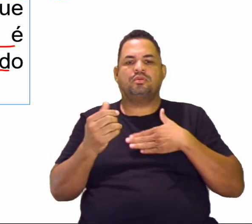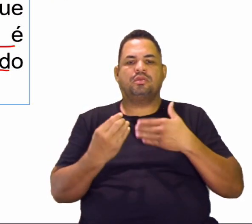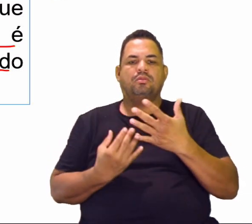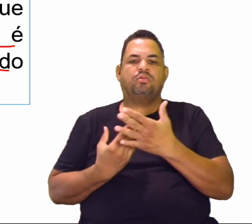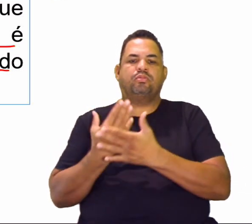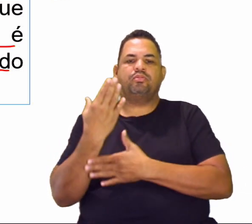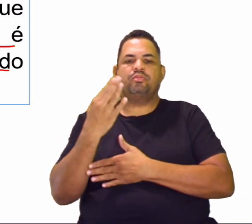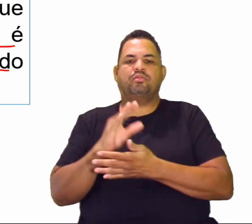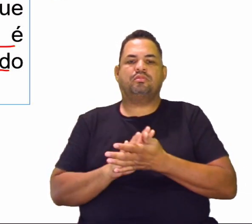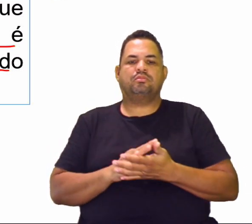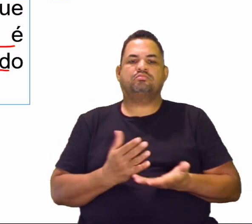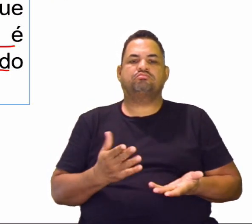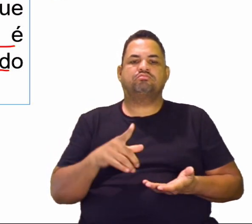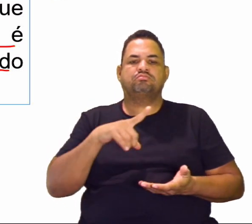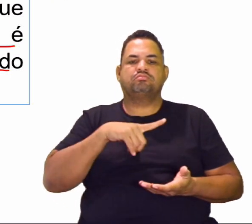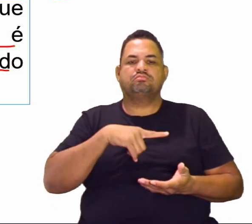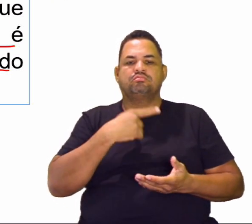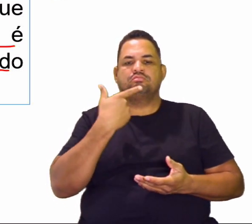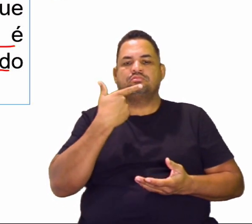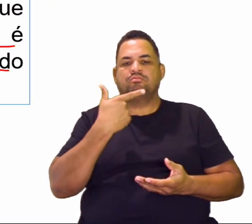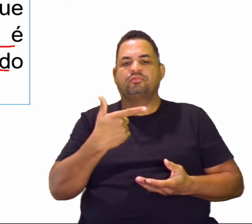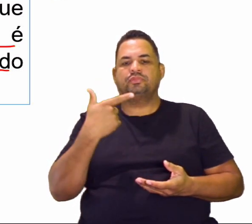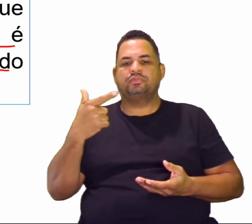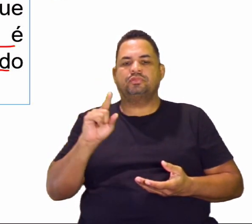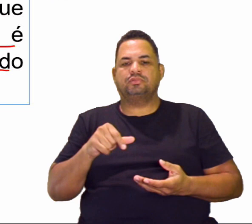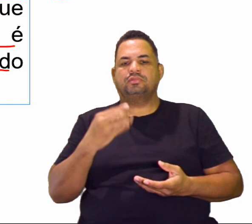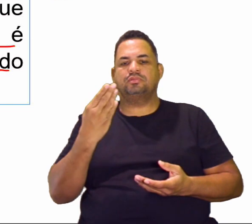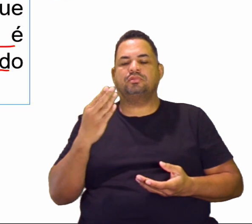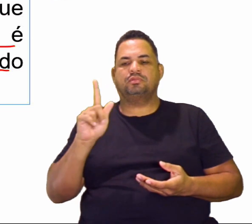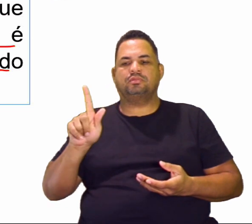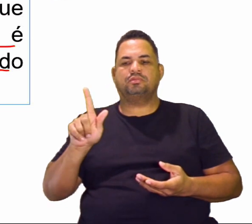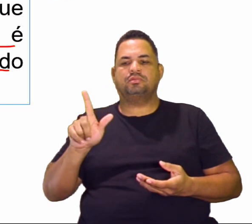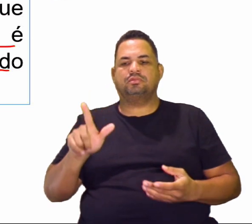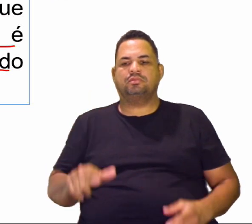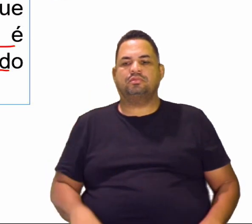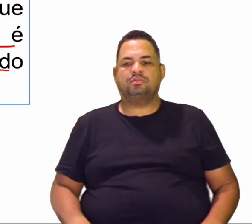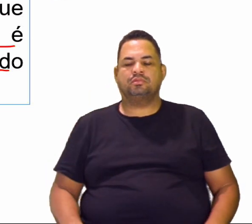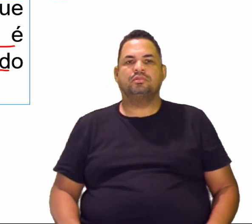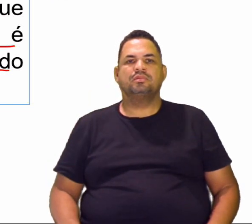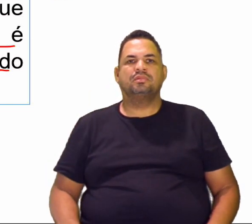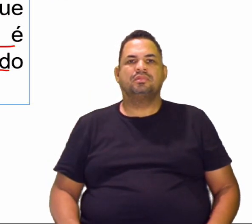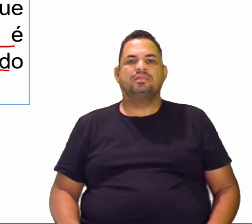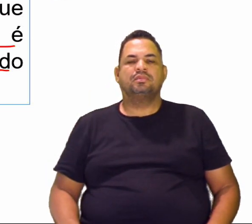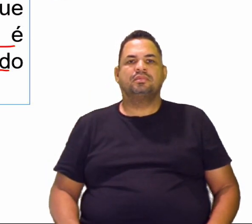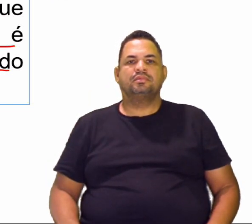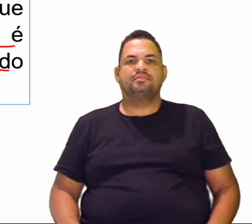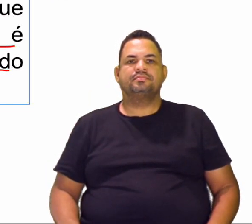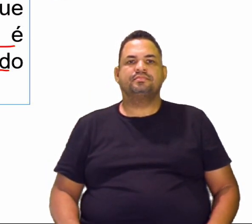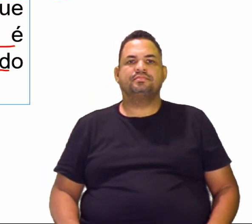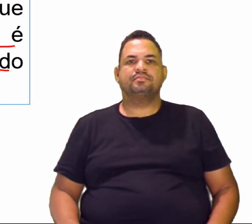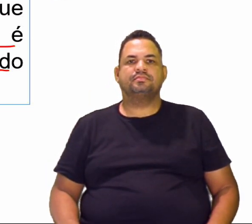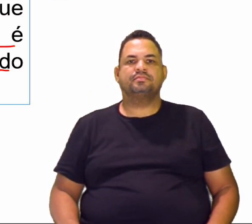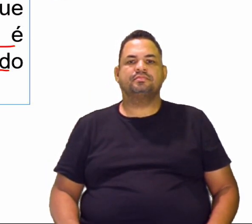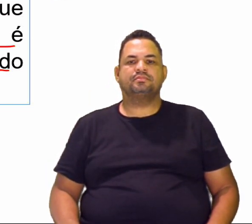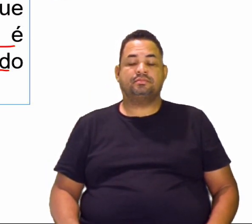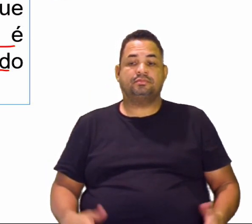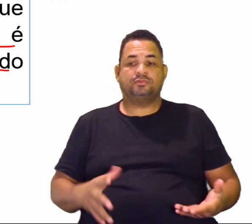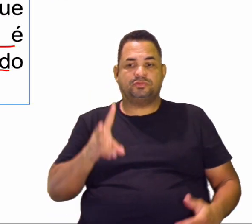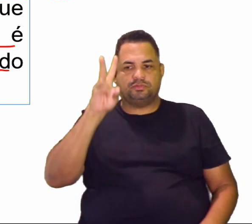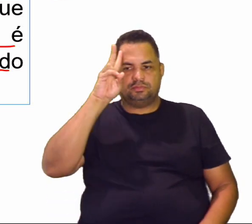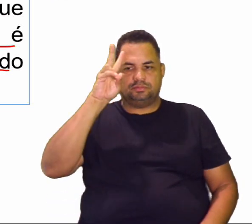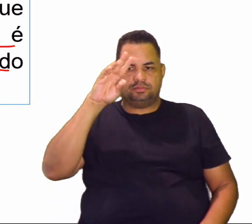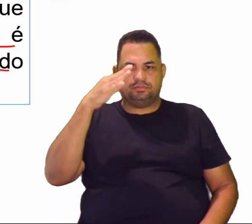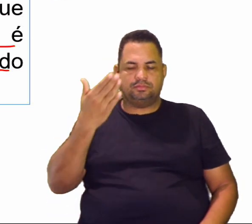gás, exatamente 22,4 litros. Então, vamos pegar o seguinte. Vamos lembrar